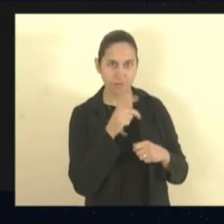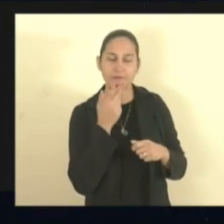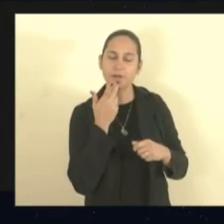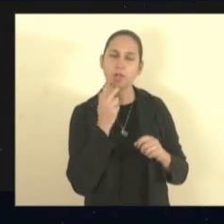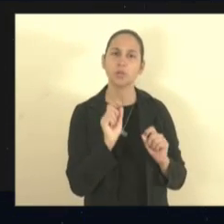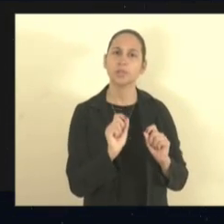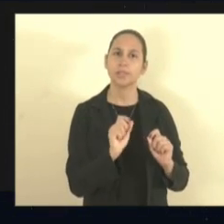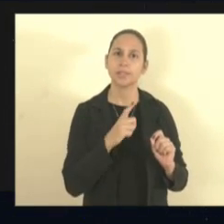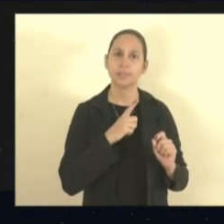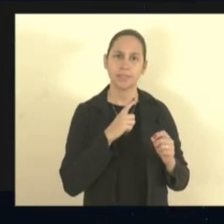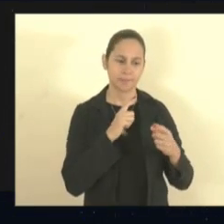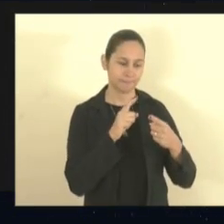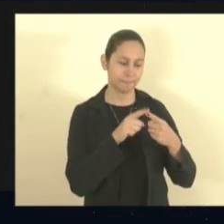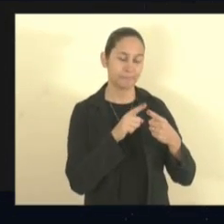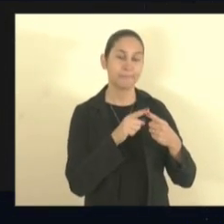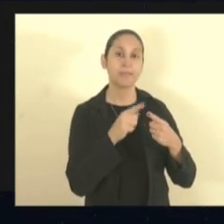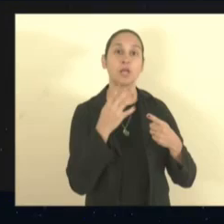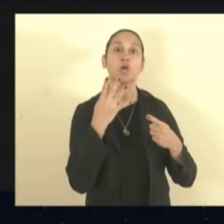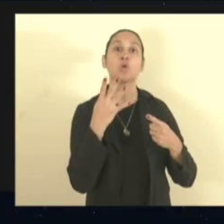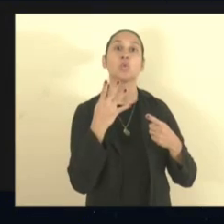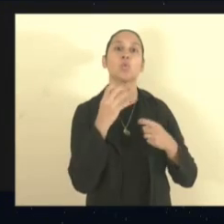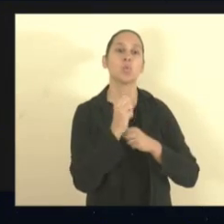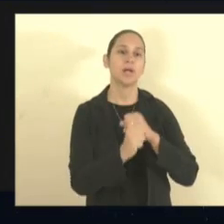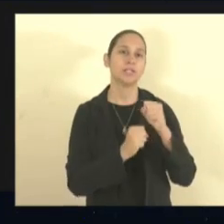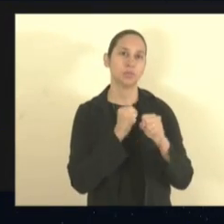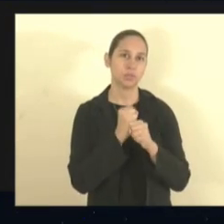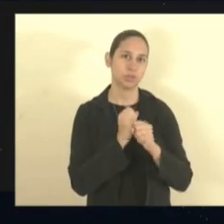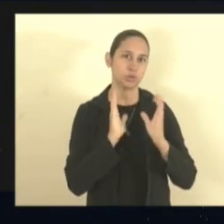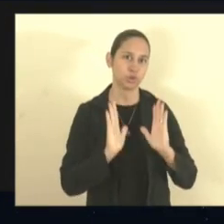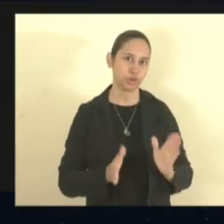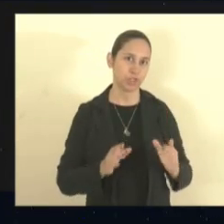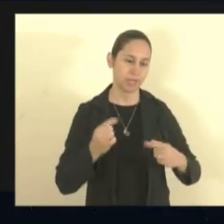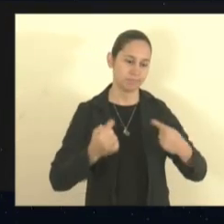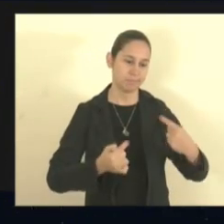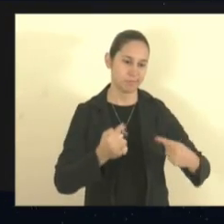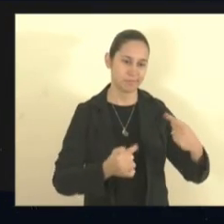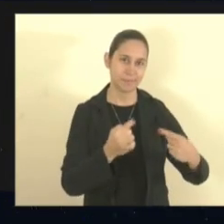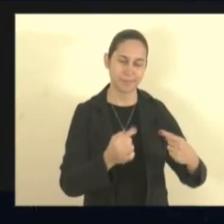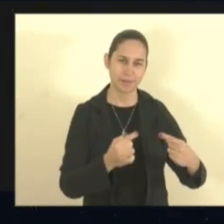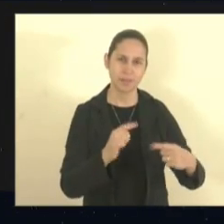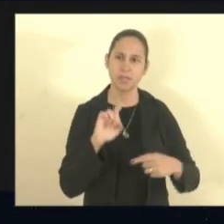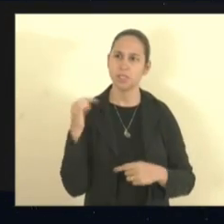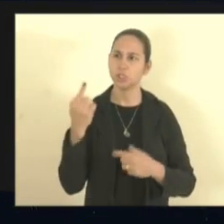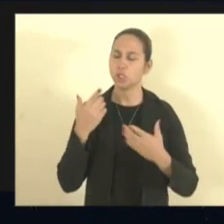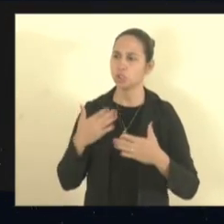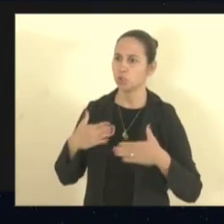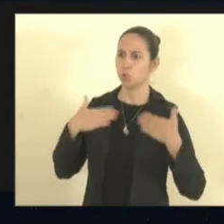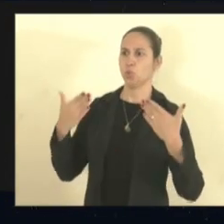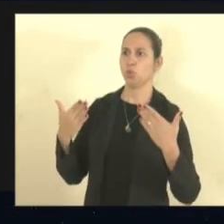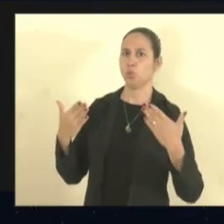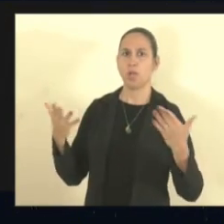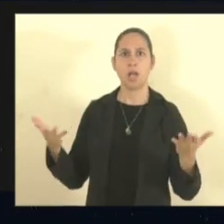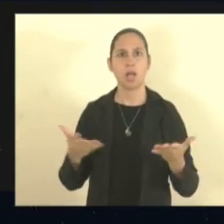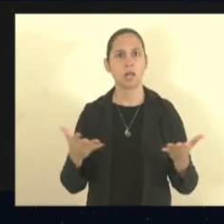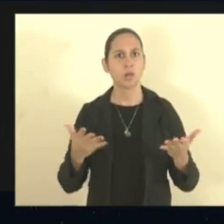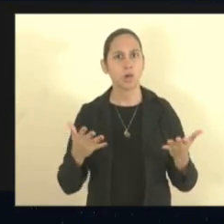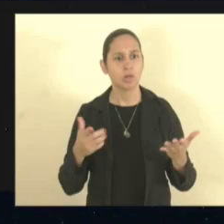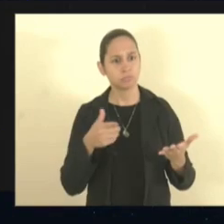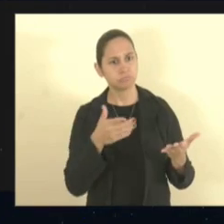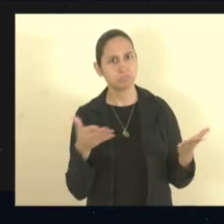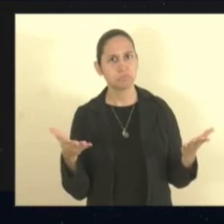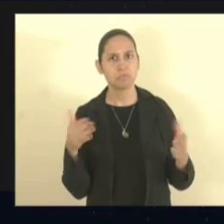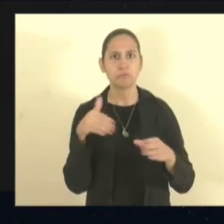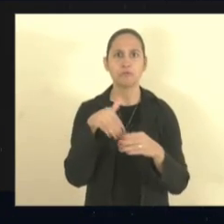que tem 4 anos que esse negócio está sendo debatido, e nós fomos pegos de surpresa, de supetão, por uma